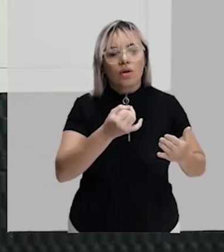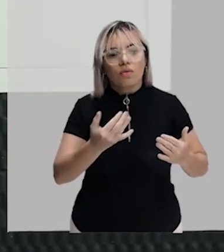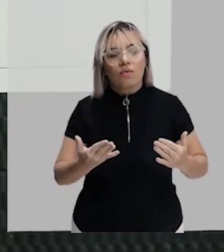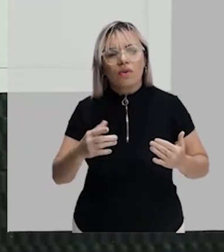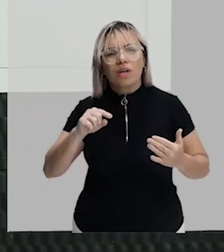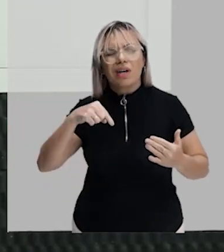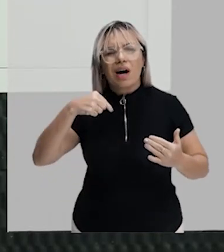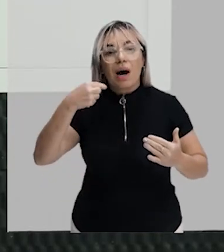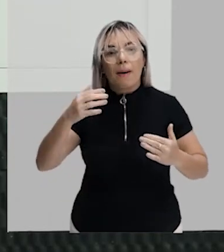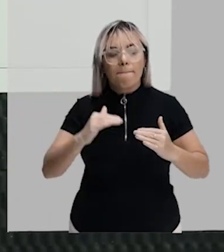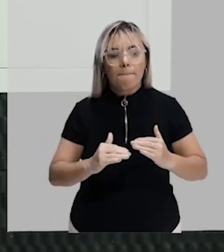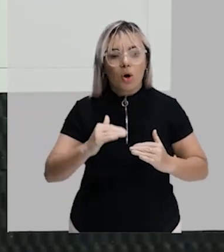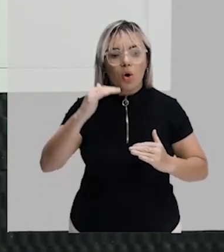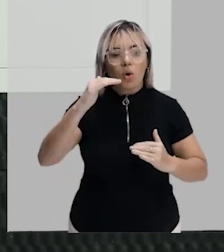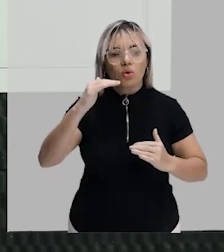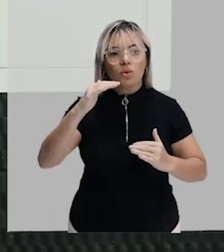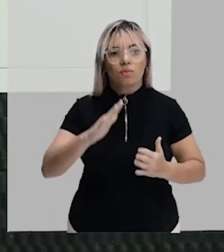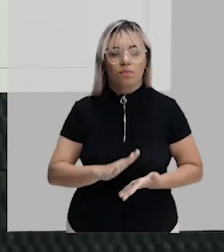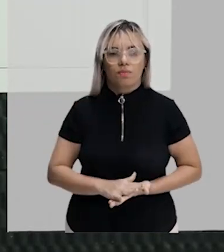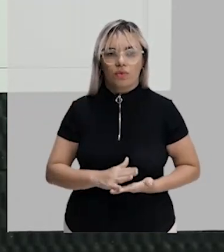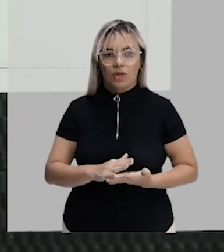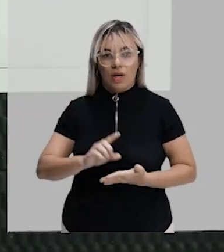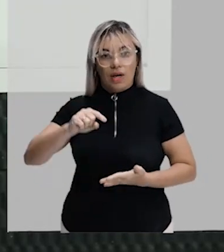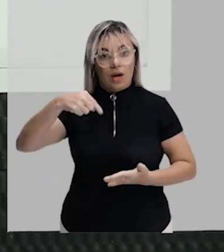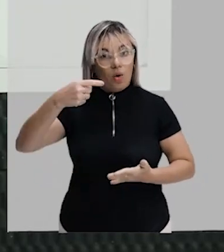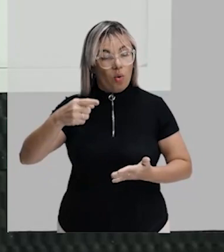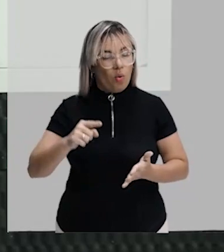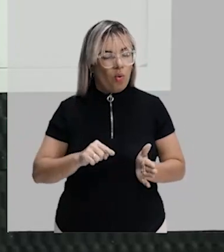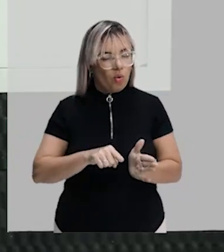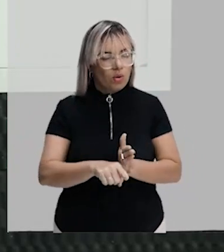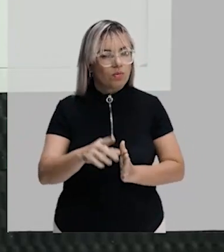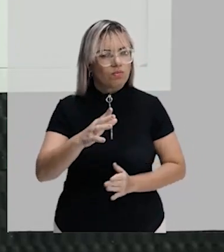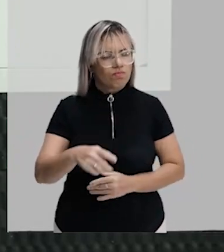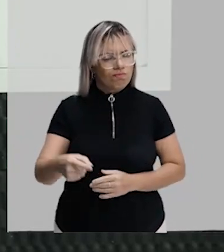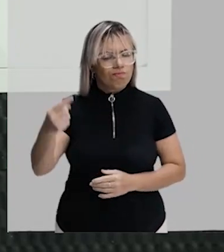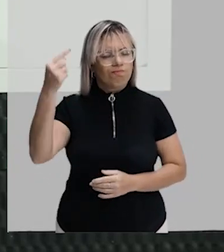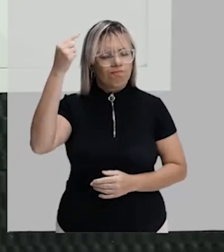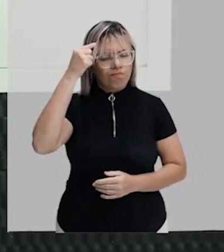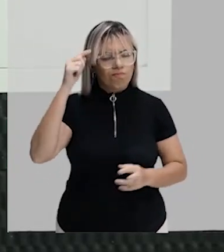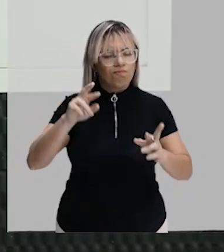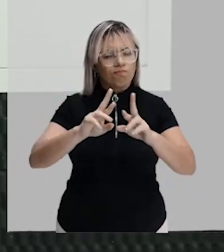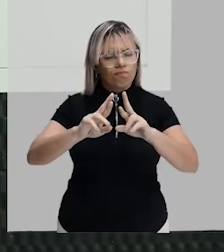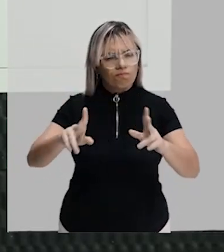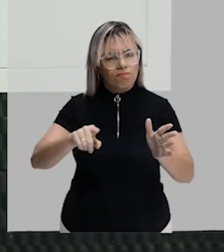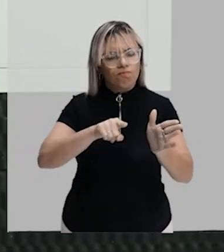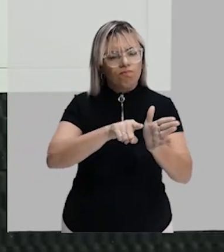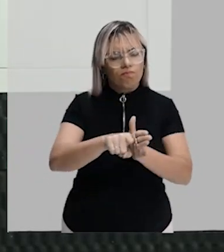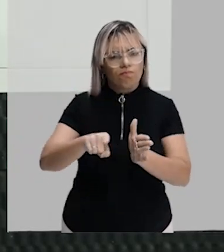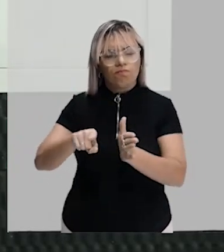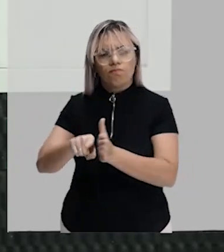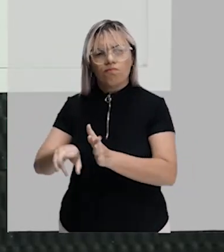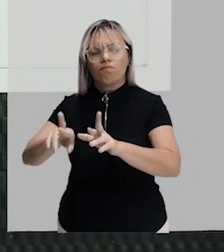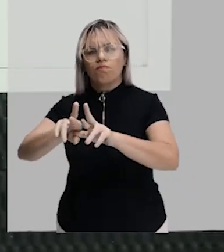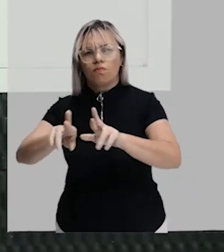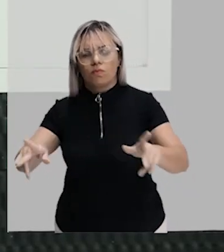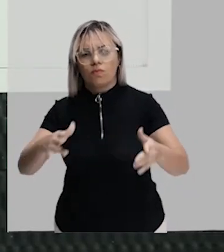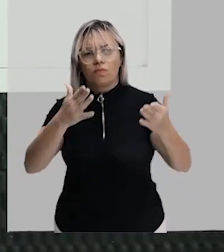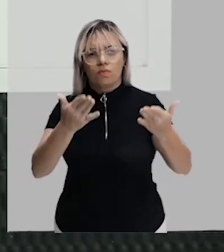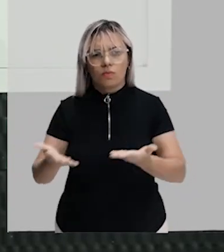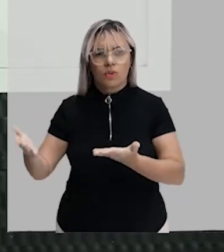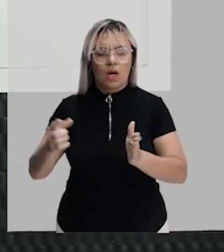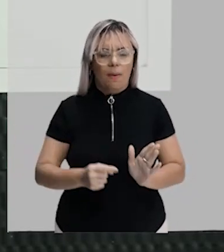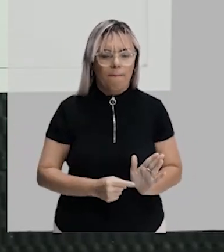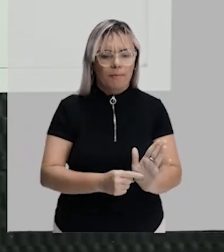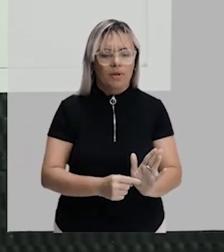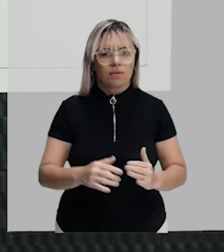é outra pergunta. Certo? Então a gente tem que diferenciar esses dois tipos de problema aí que vai estar para